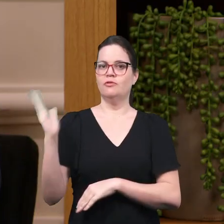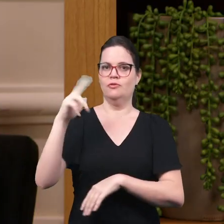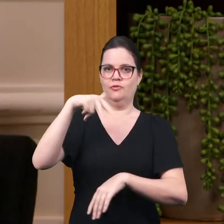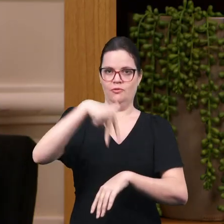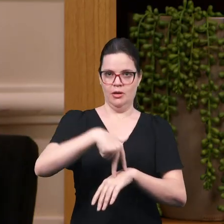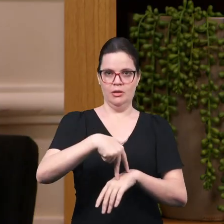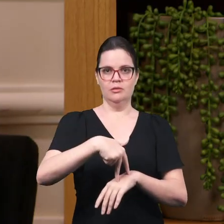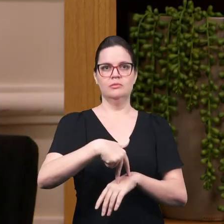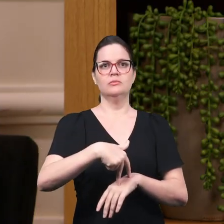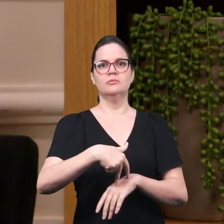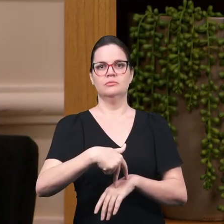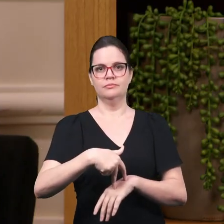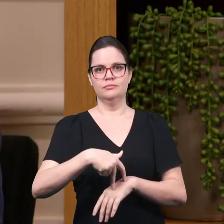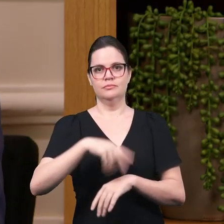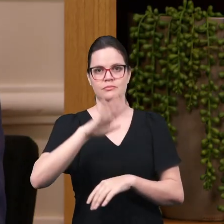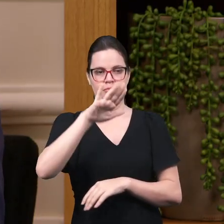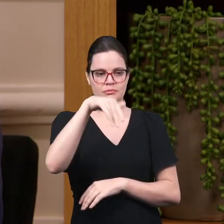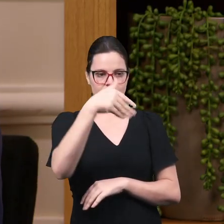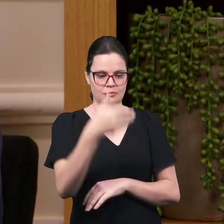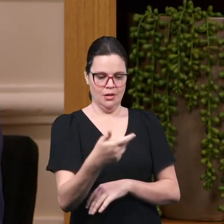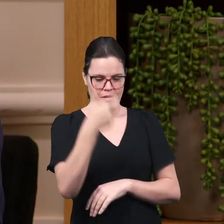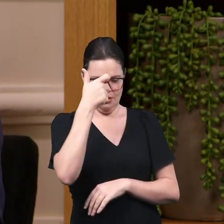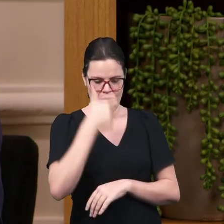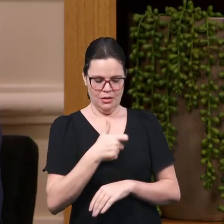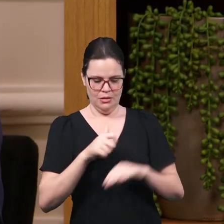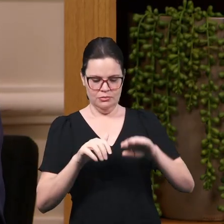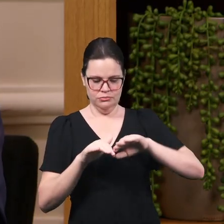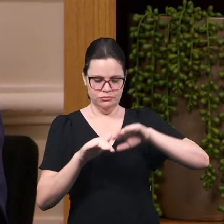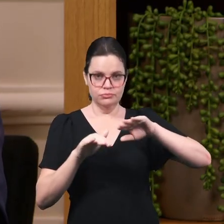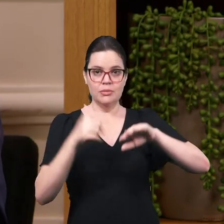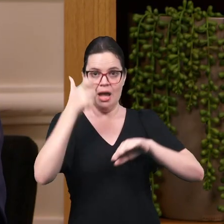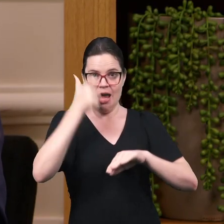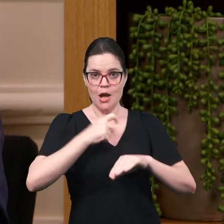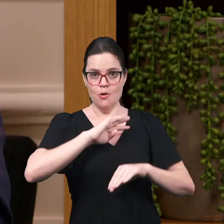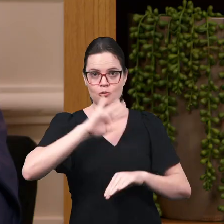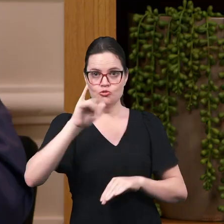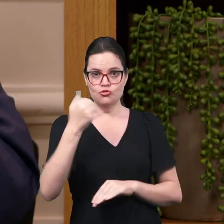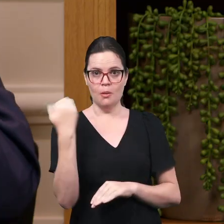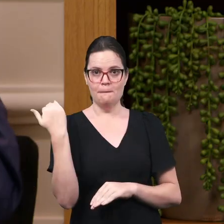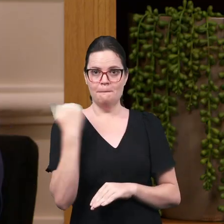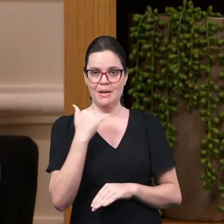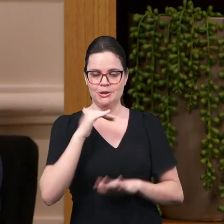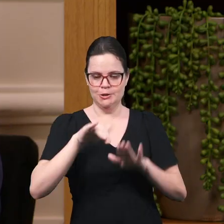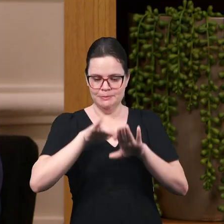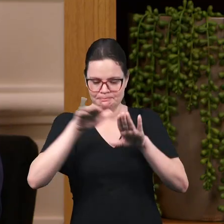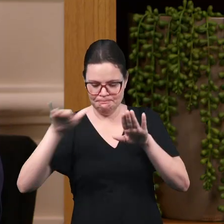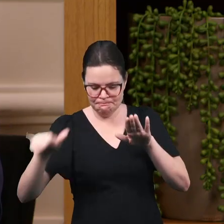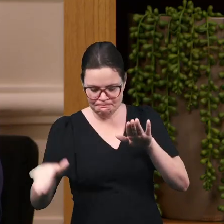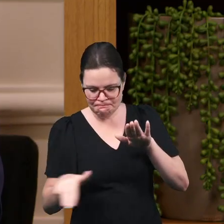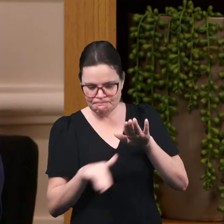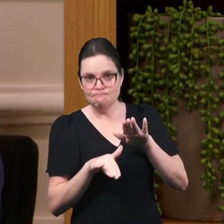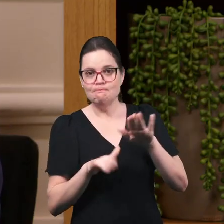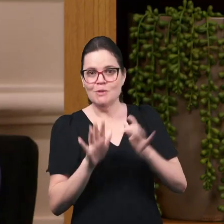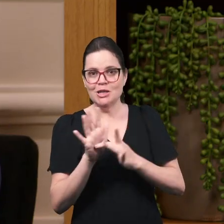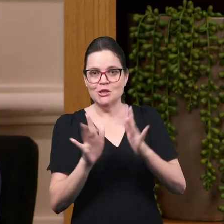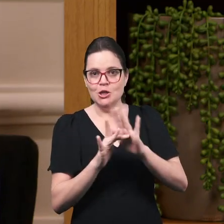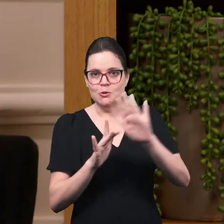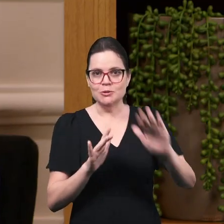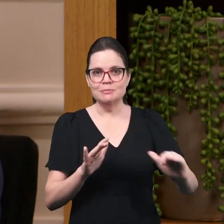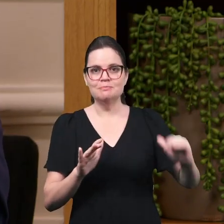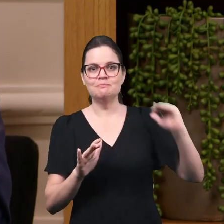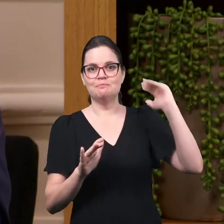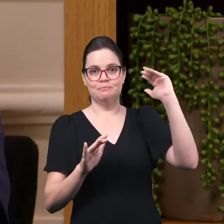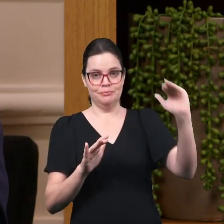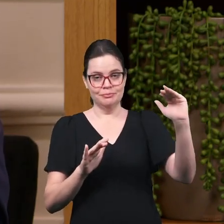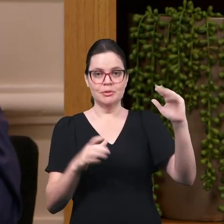ele diminuísse cada vez mais. Você entende que à medida que o homem conhece a intimidade e os atributos